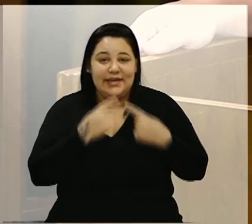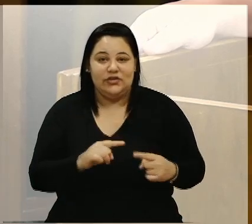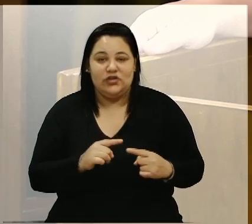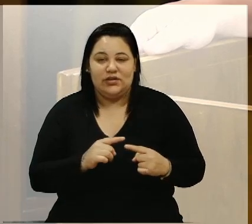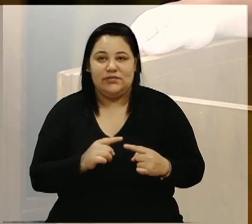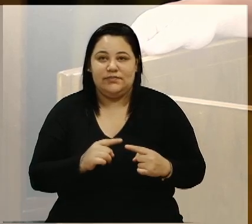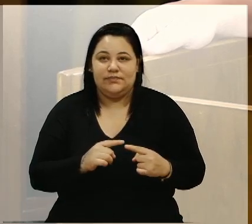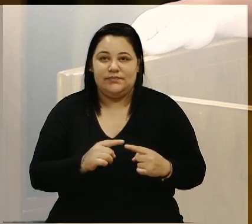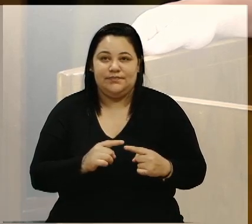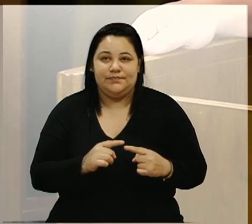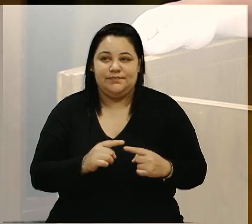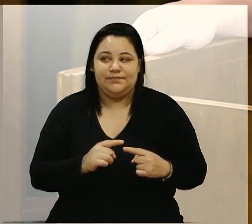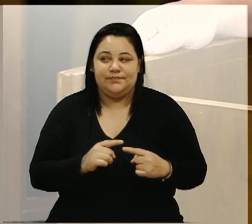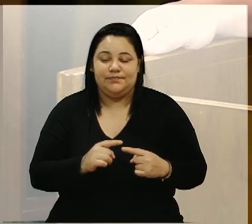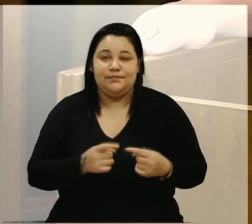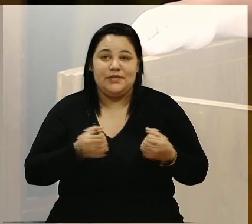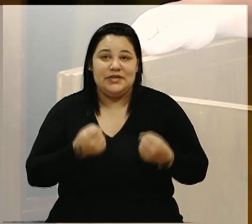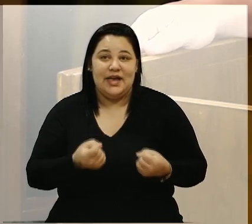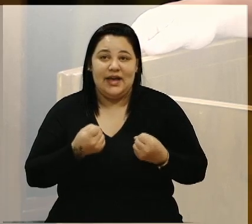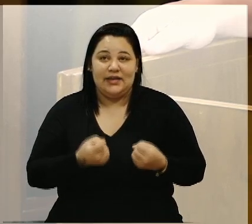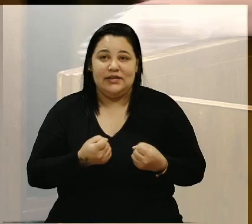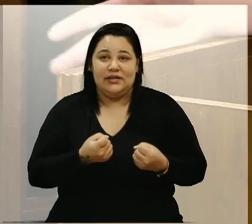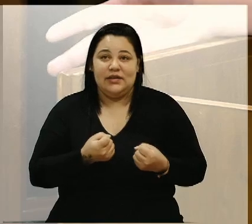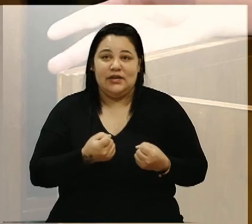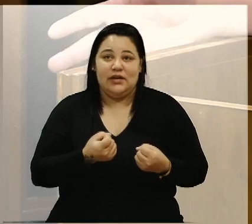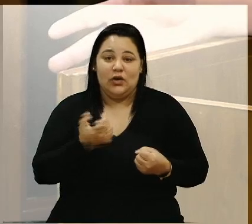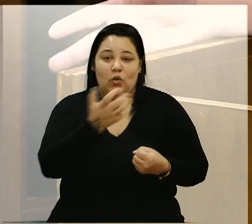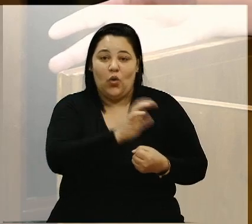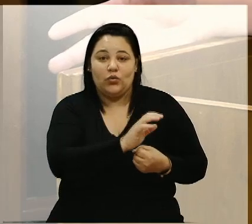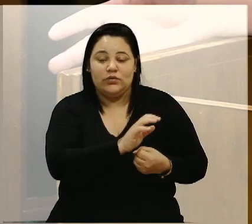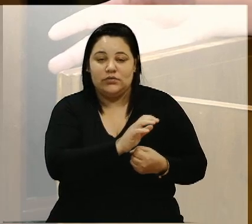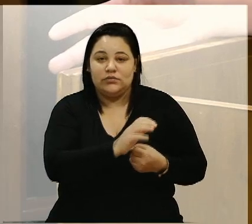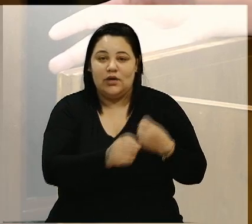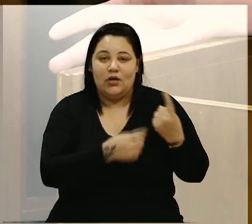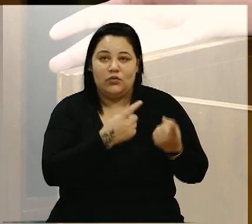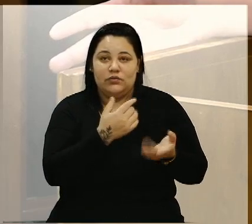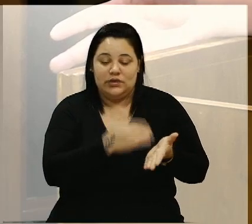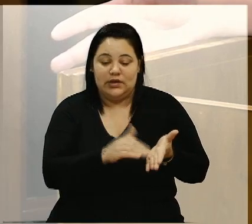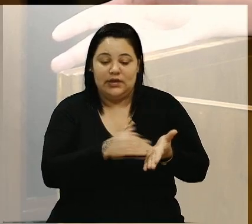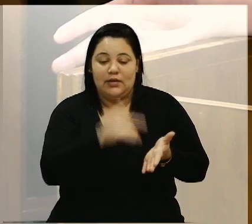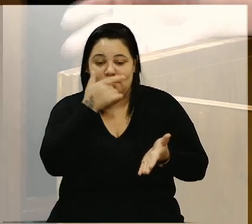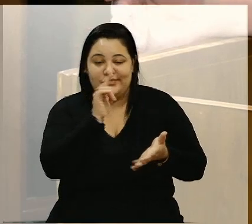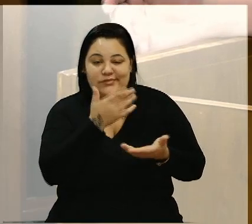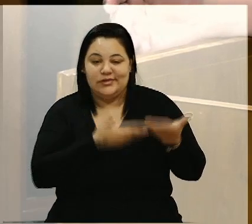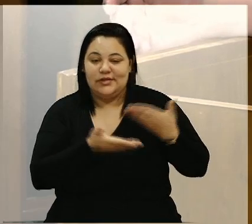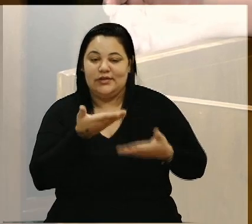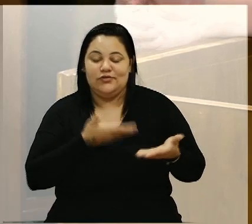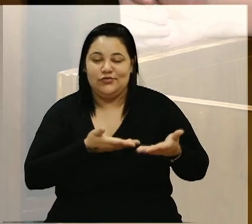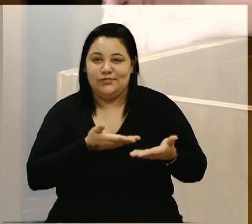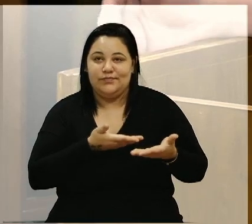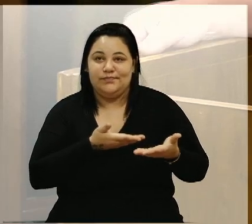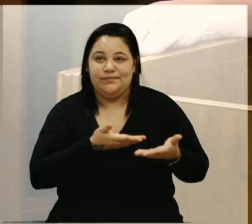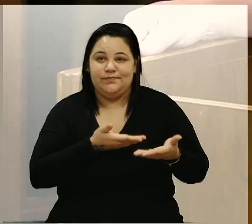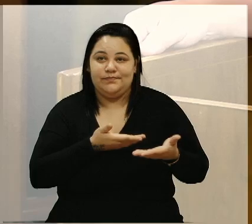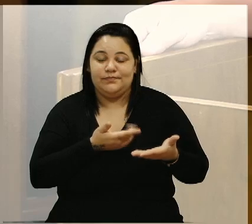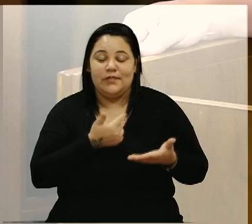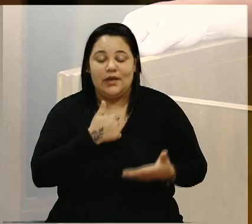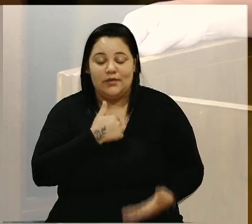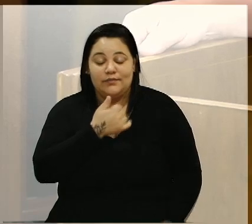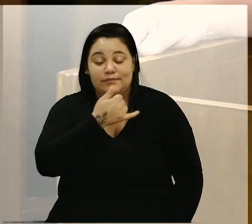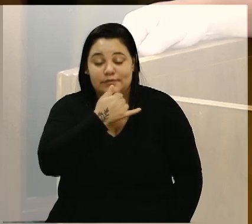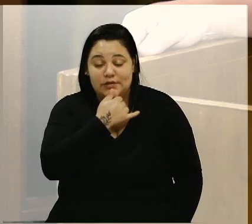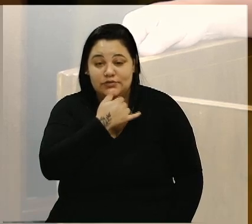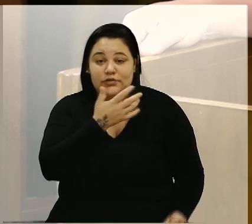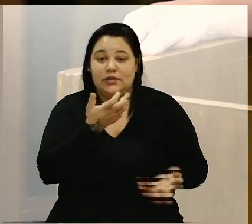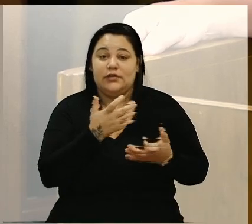mais consistente contra algum secretário para a gente poder ser atendido. Eu, infelizmente, quero deixar aqui o